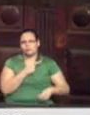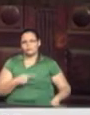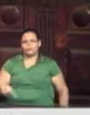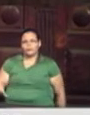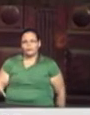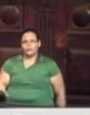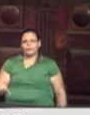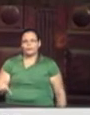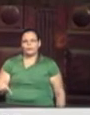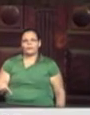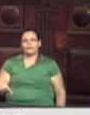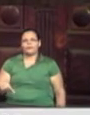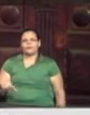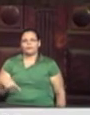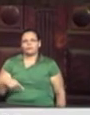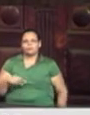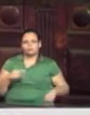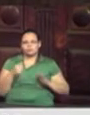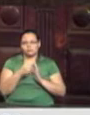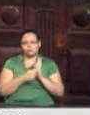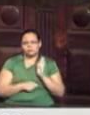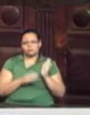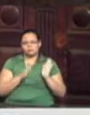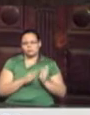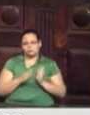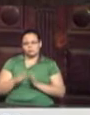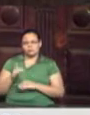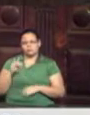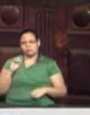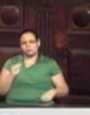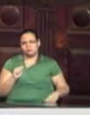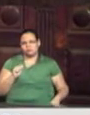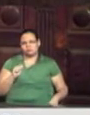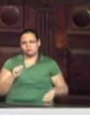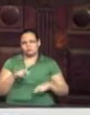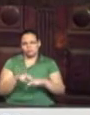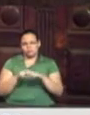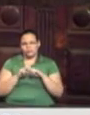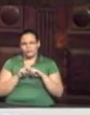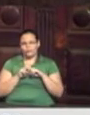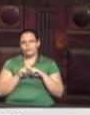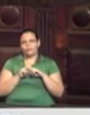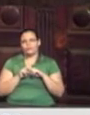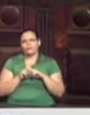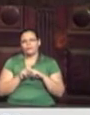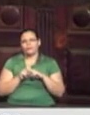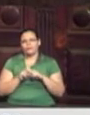presidência a inclusão em pauta na ordem do dia, visto que